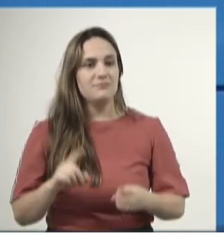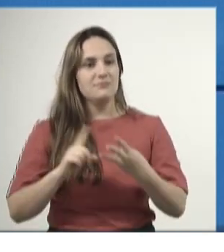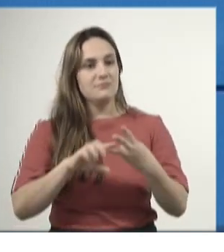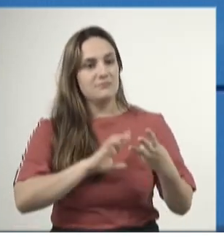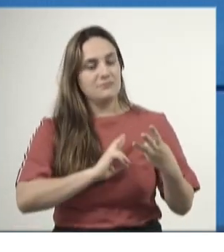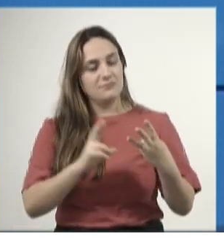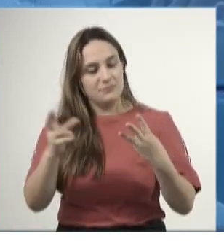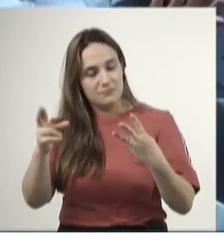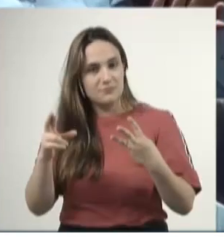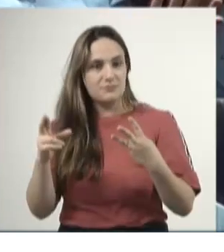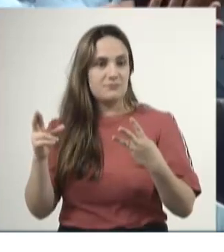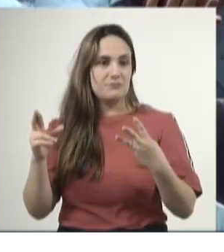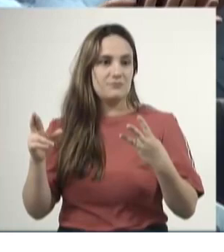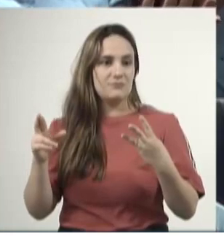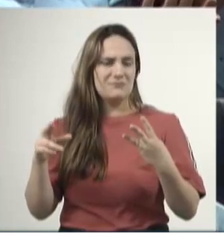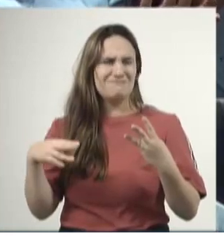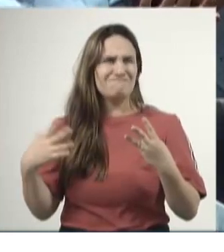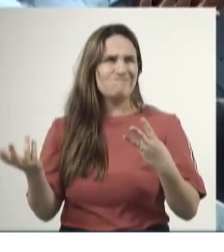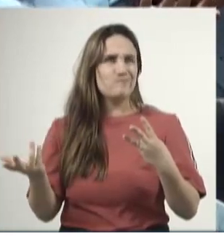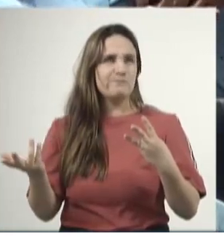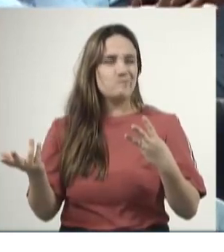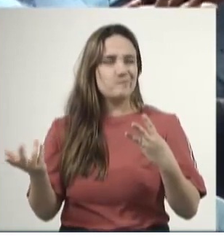religião,